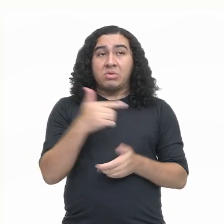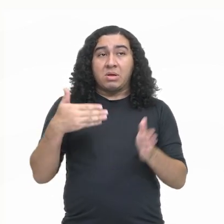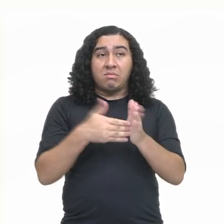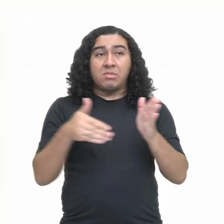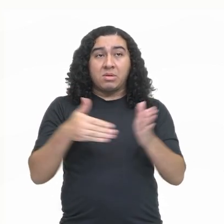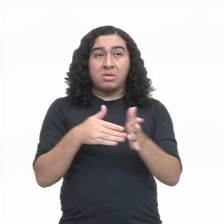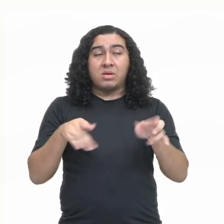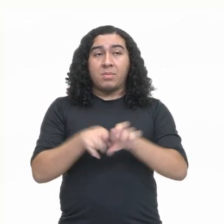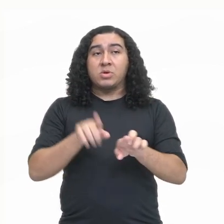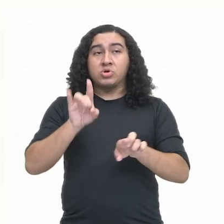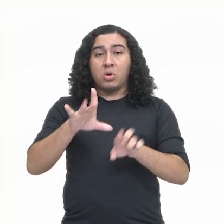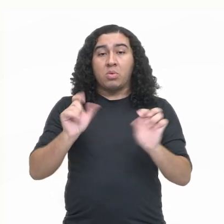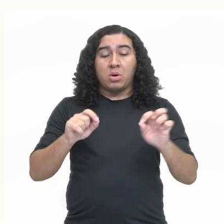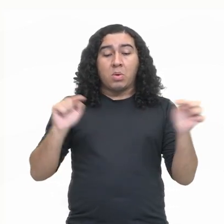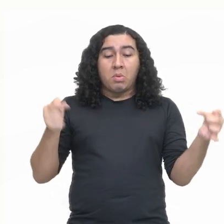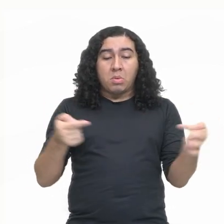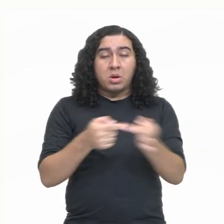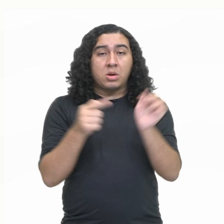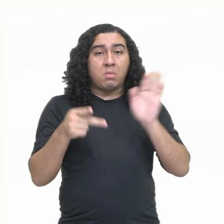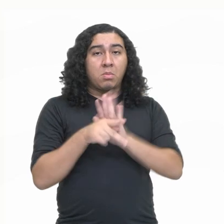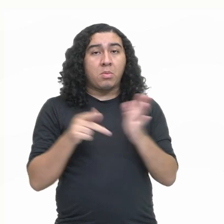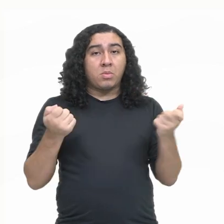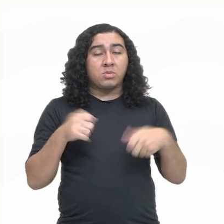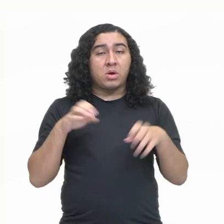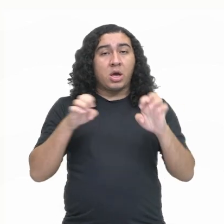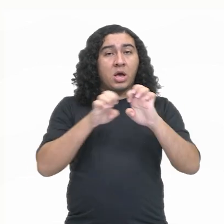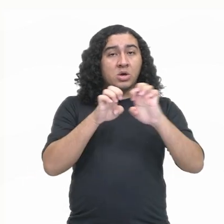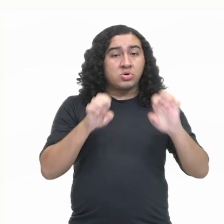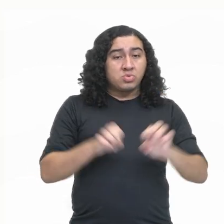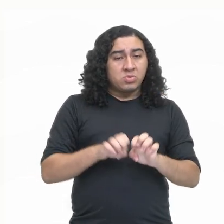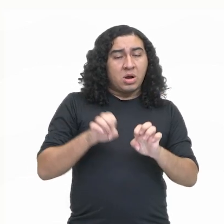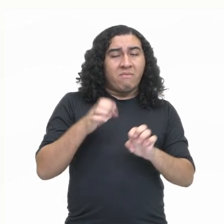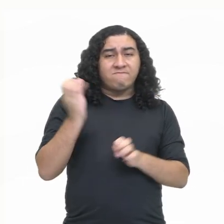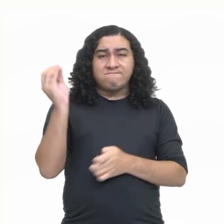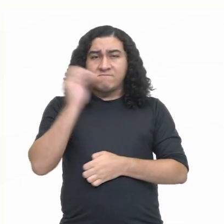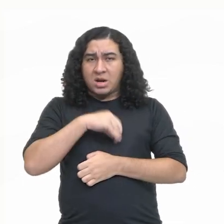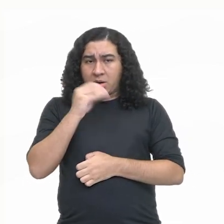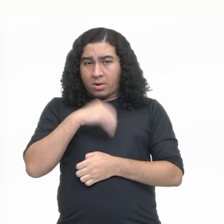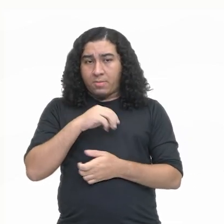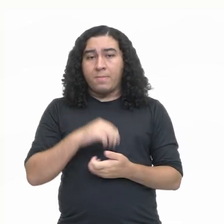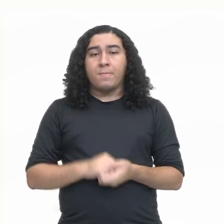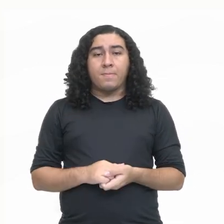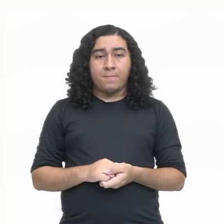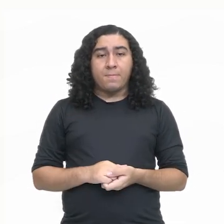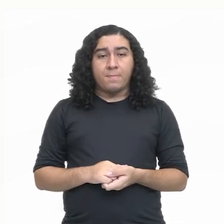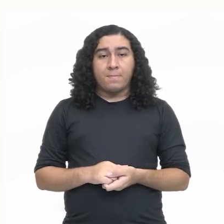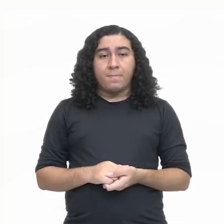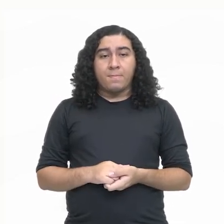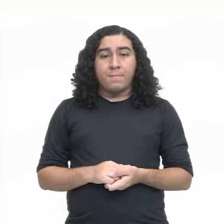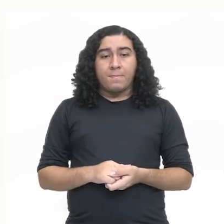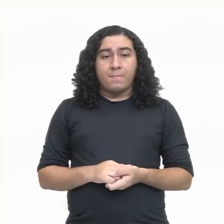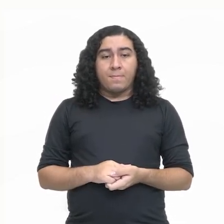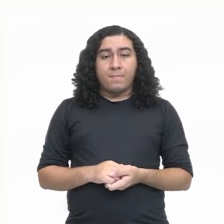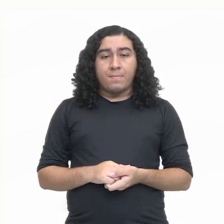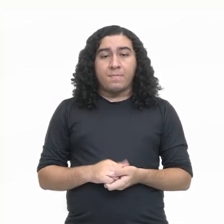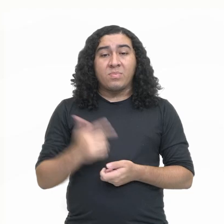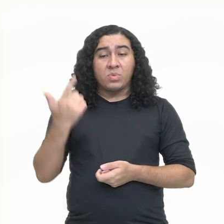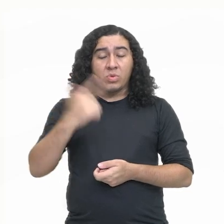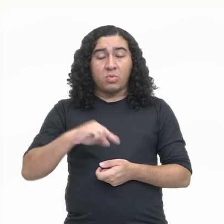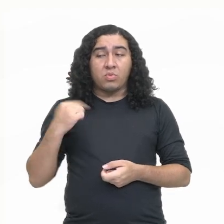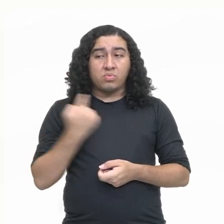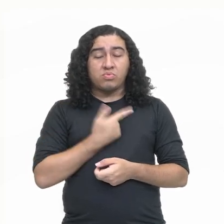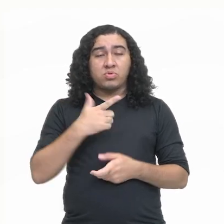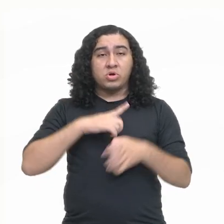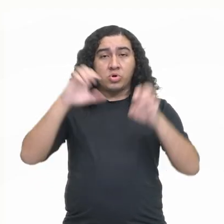plasmática, estando apenas conectadas a esta estrutura fracamente, certo? Então, aqui, mais uma vez, a gente